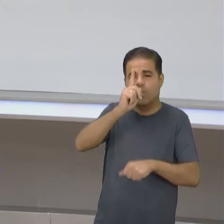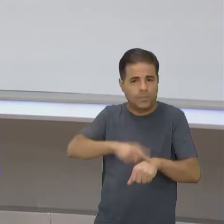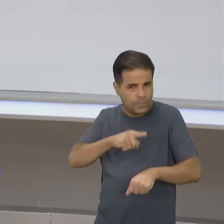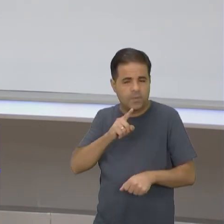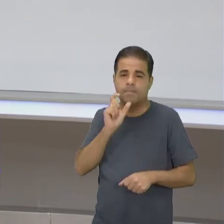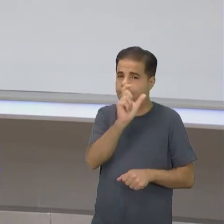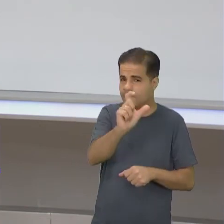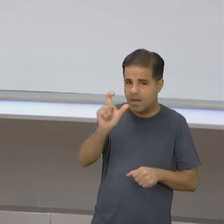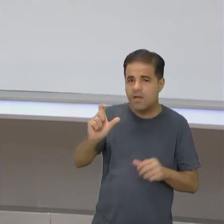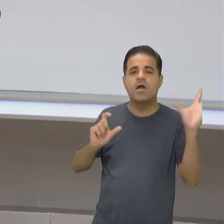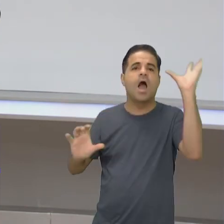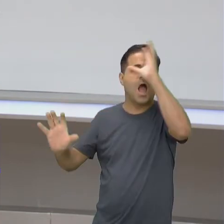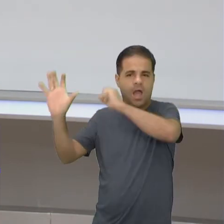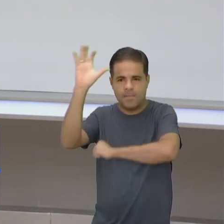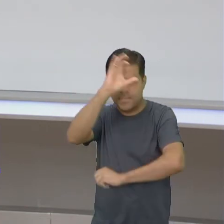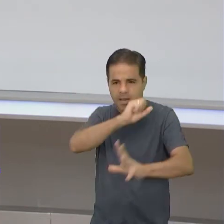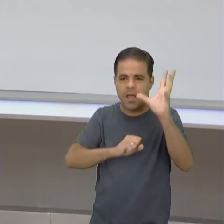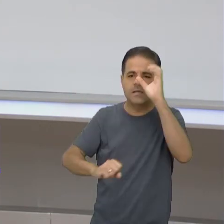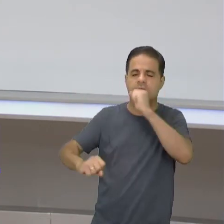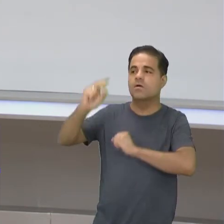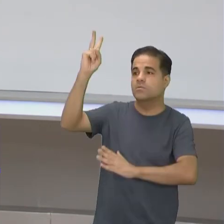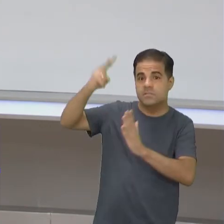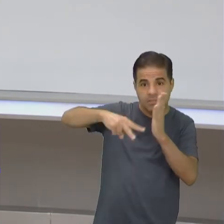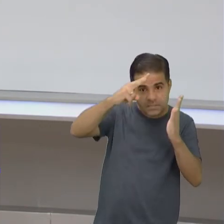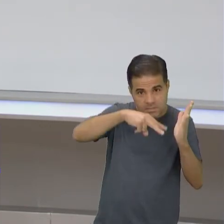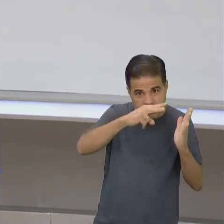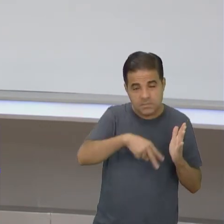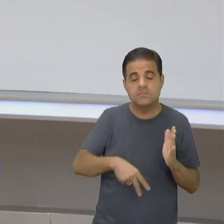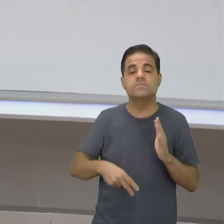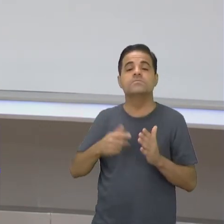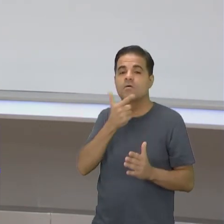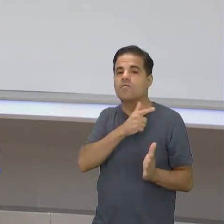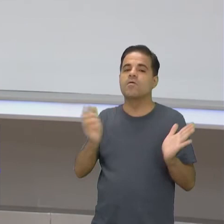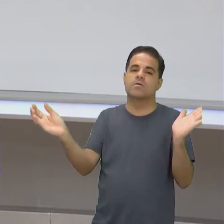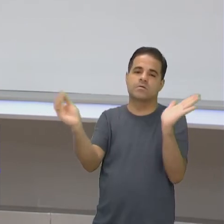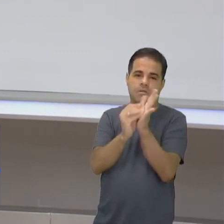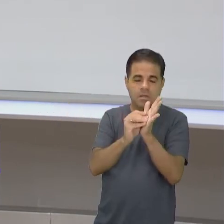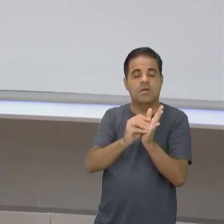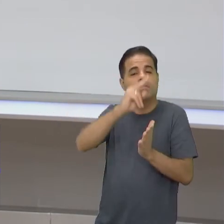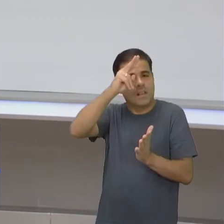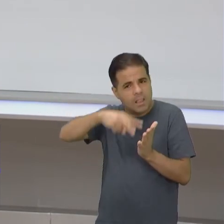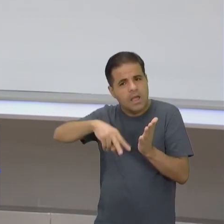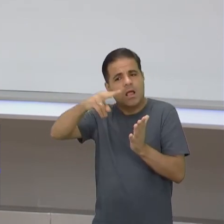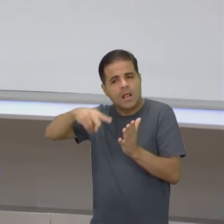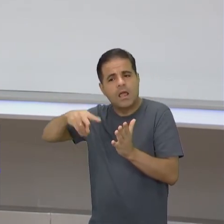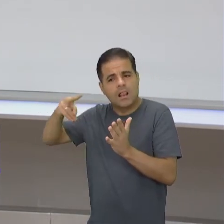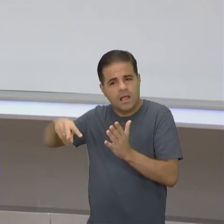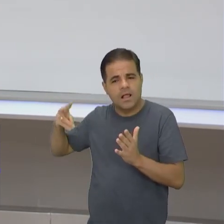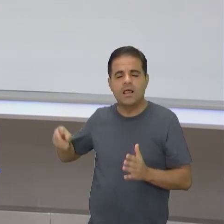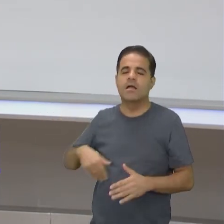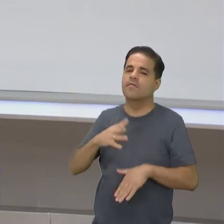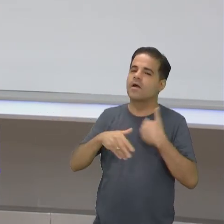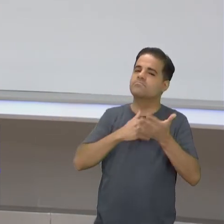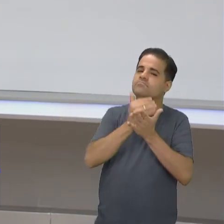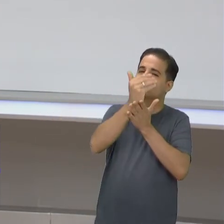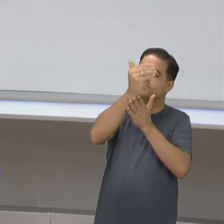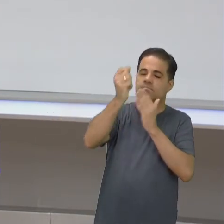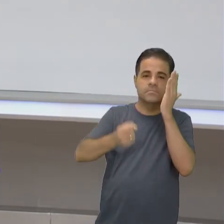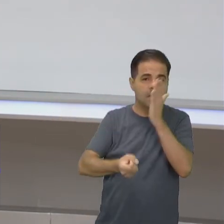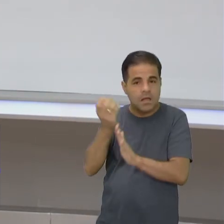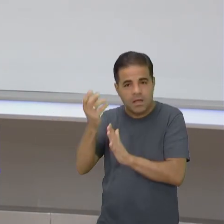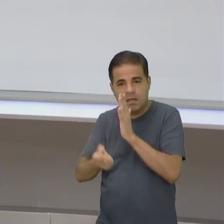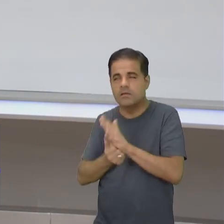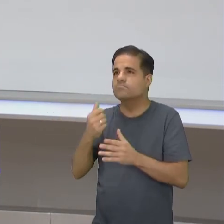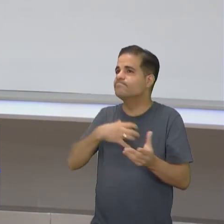cada palavra que você aprendeu lendo, você coloca lá. E você vai relendo esse dicionário e vai aumentando, criando